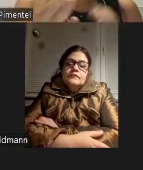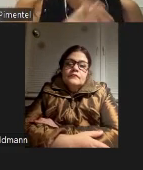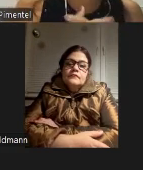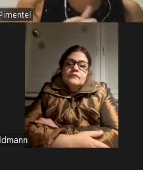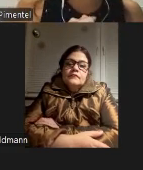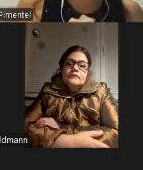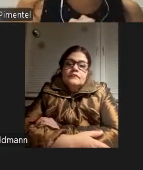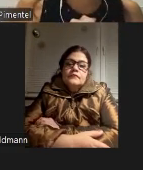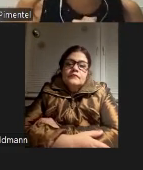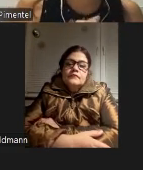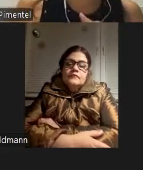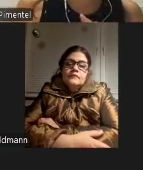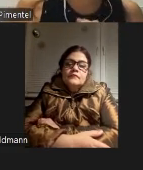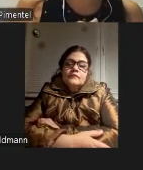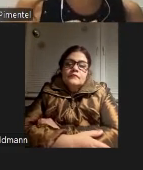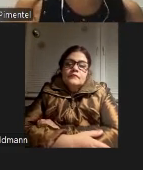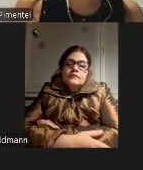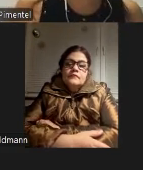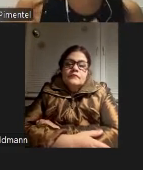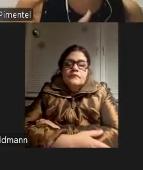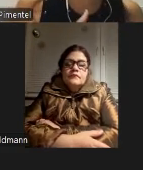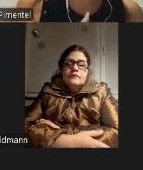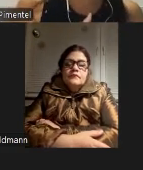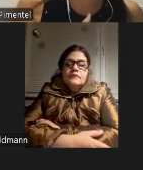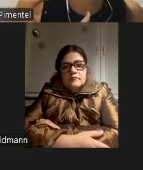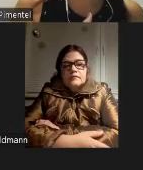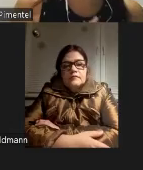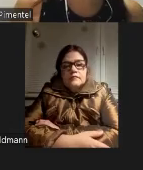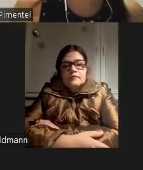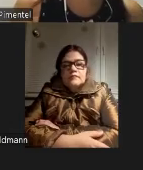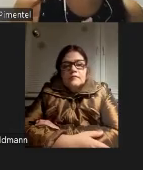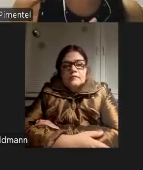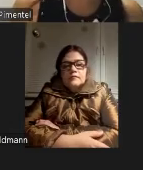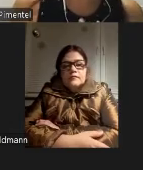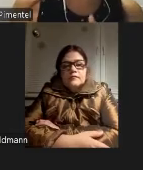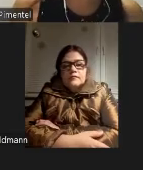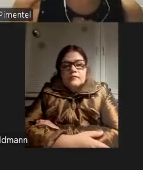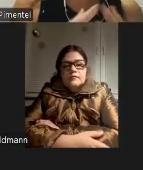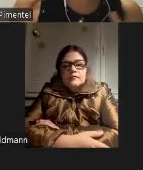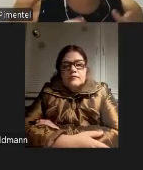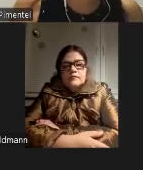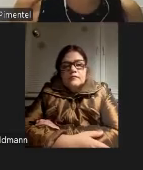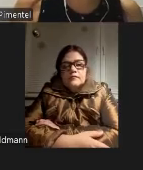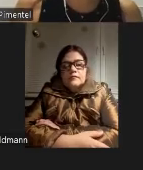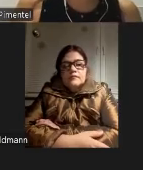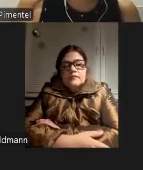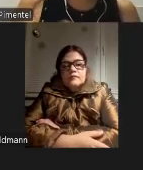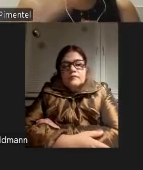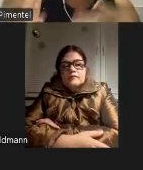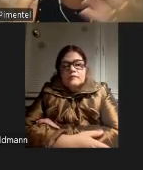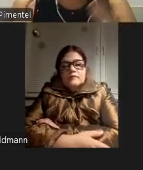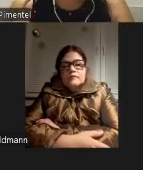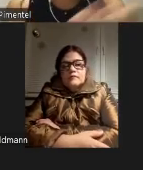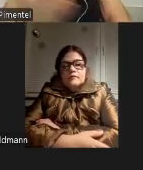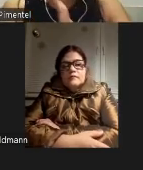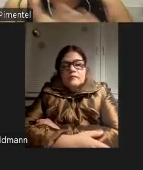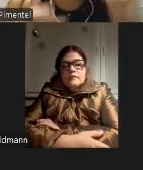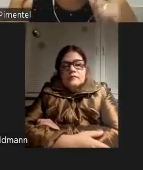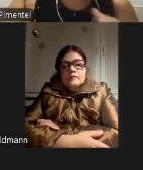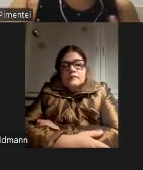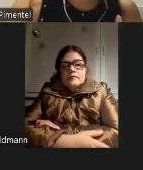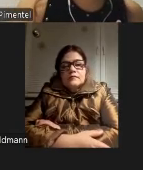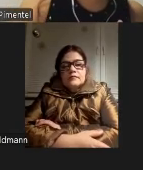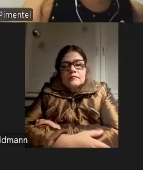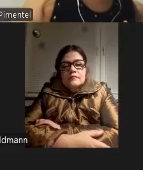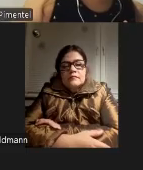E aí, Flavinha, esse foi o artigo que tu me mandaste, vou deixar tu falar sobre ele, tá? Para a gente colocar na aula. Tu já falou, mas aí